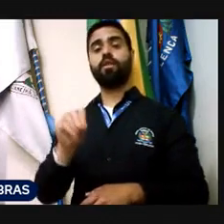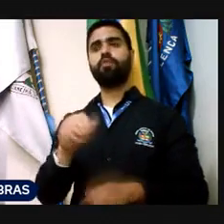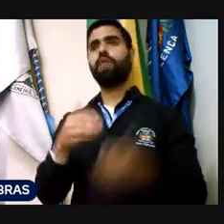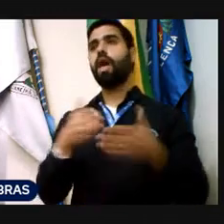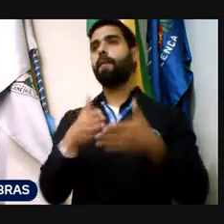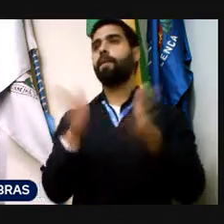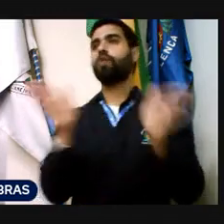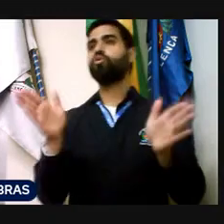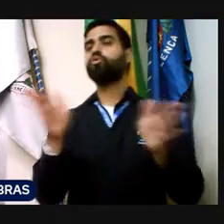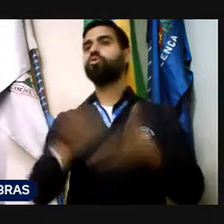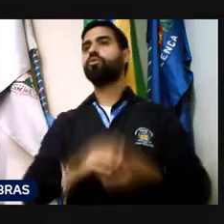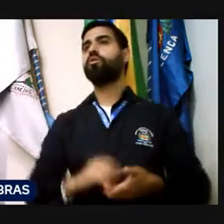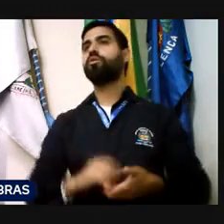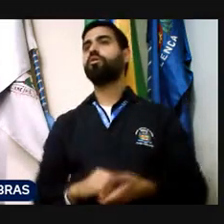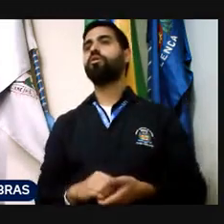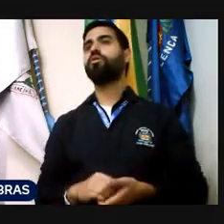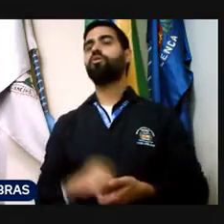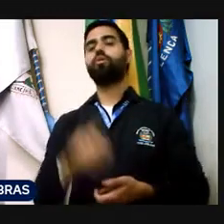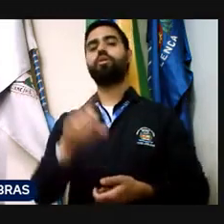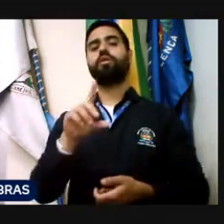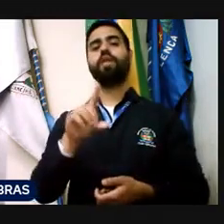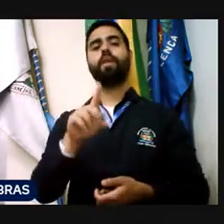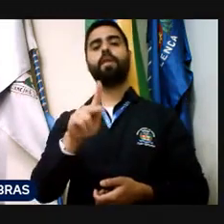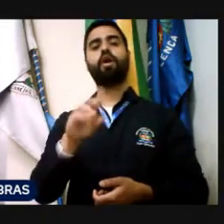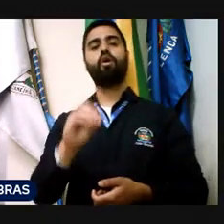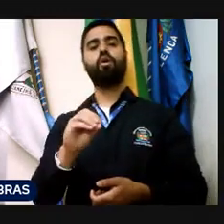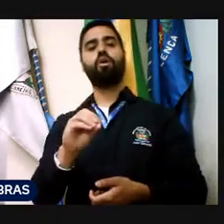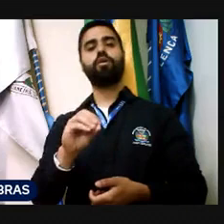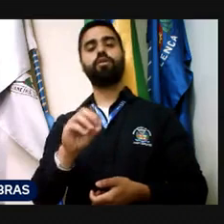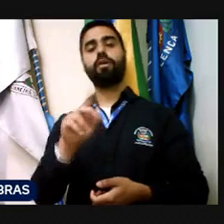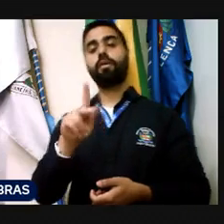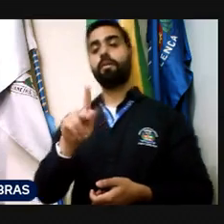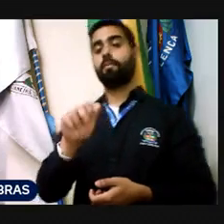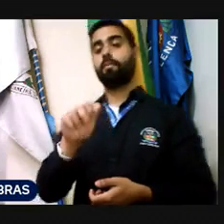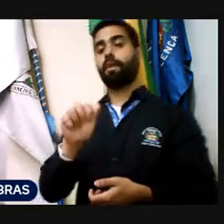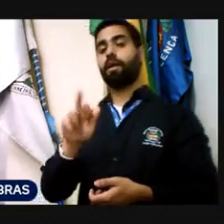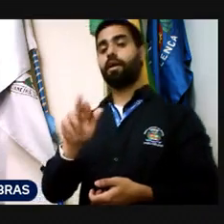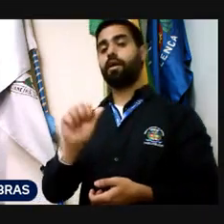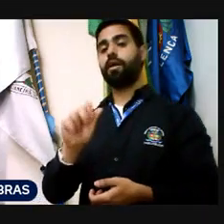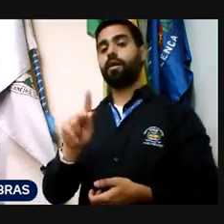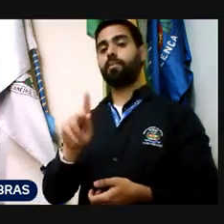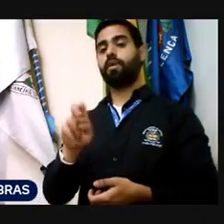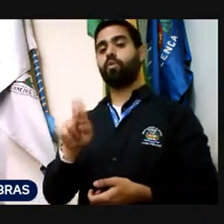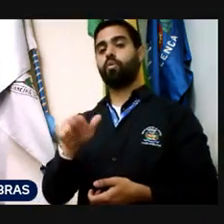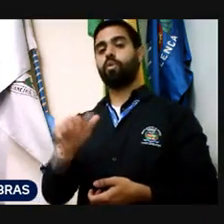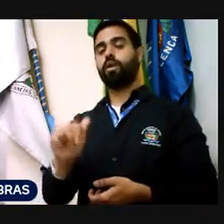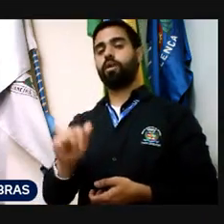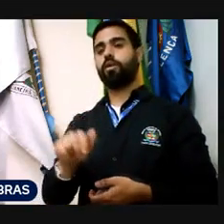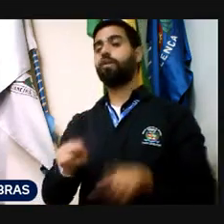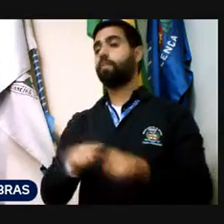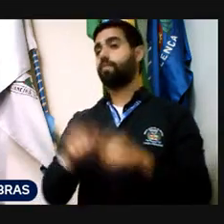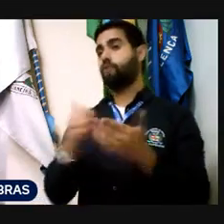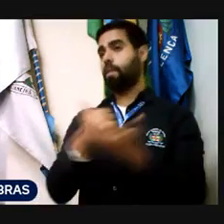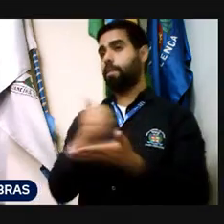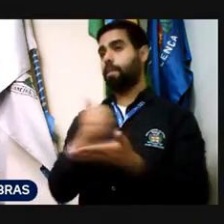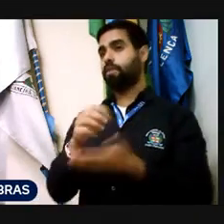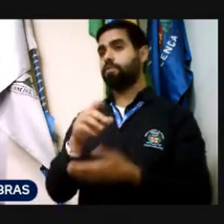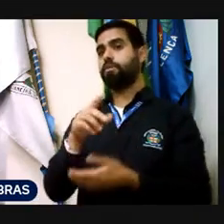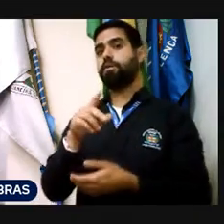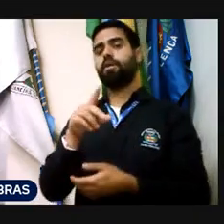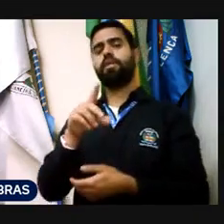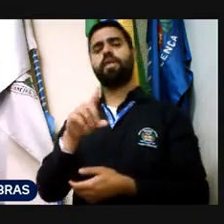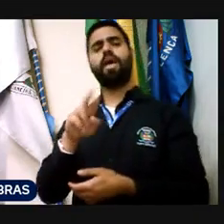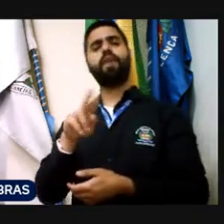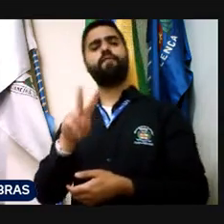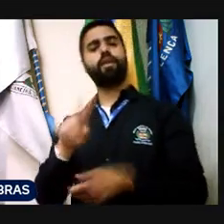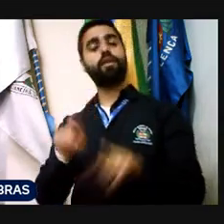né, do BPO de Parapeúna, onde vai ser também ali uma base do BPRV, ao qual foi instalada outra